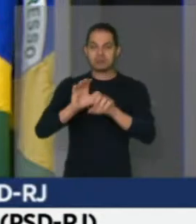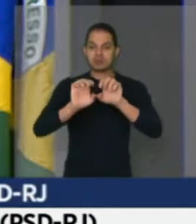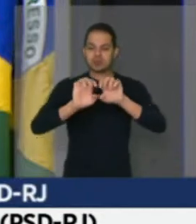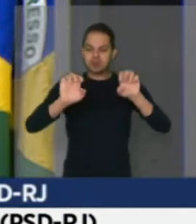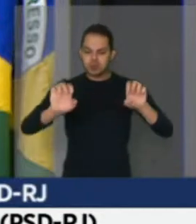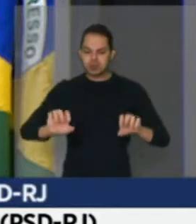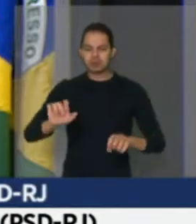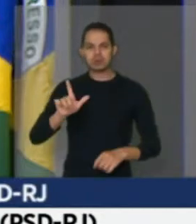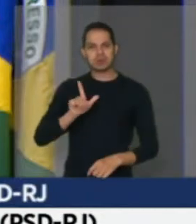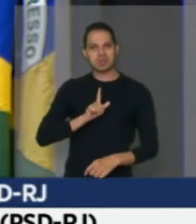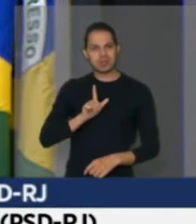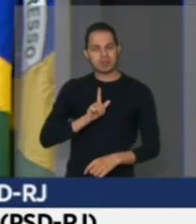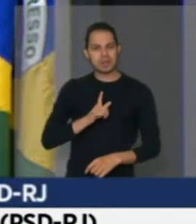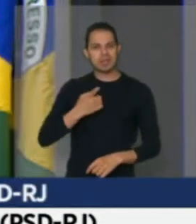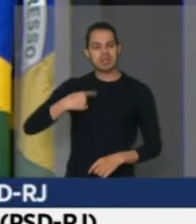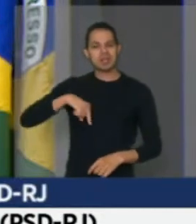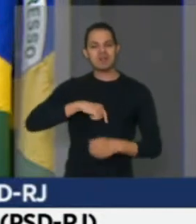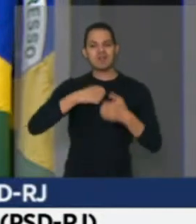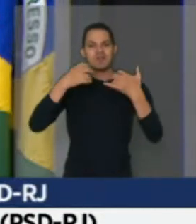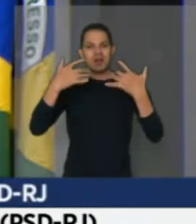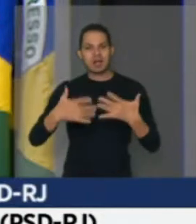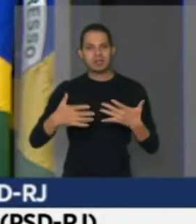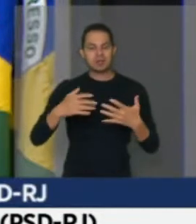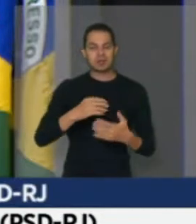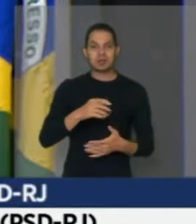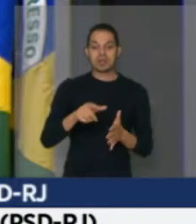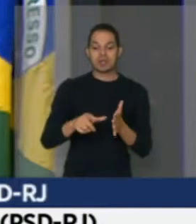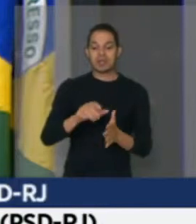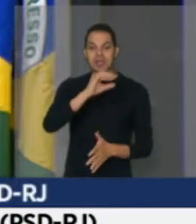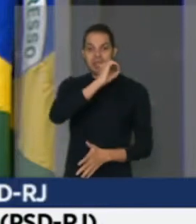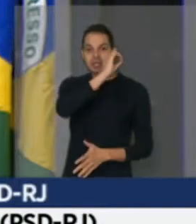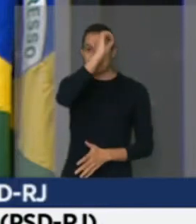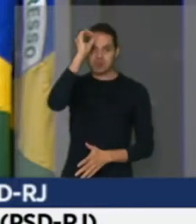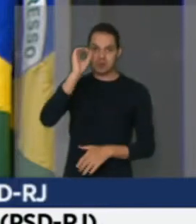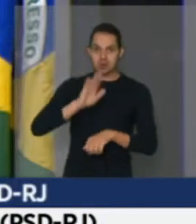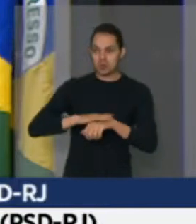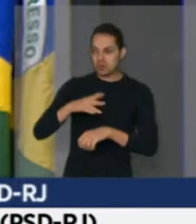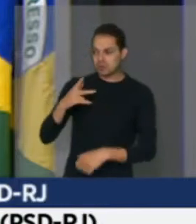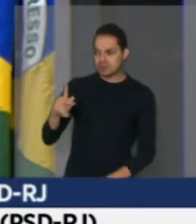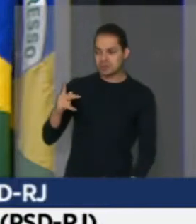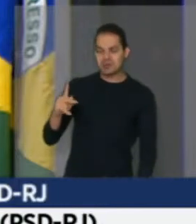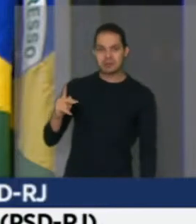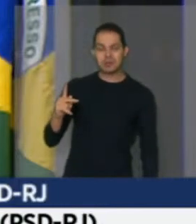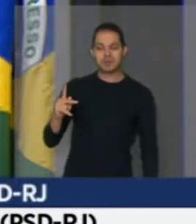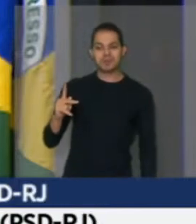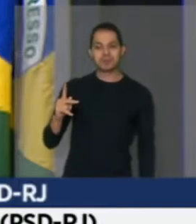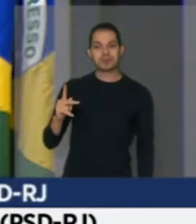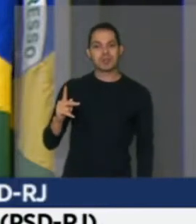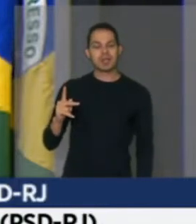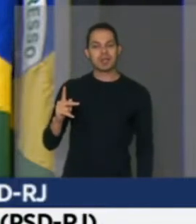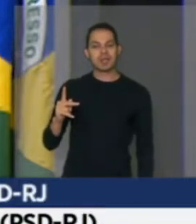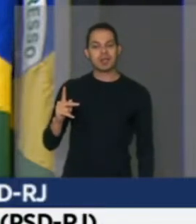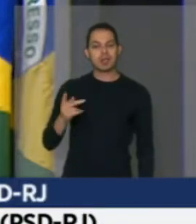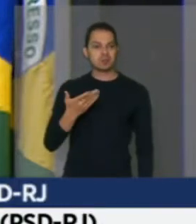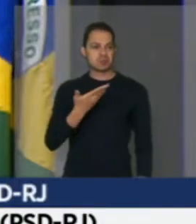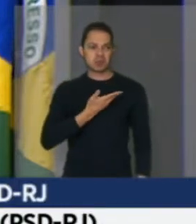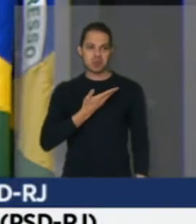Quando falamos em princípio de presunção de inocência, deputados e deputadas, não pode ser apenas para os